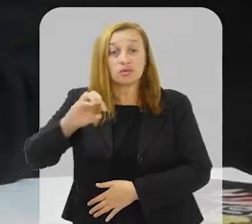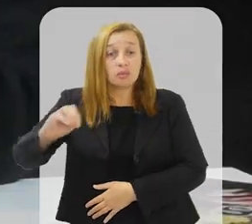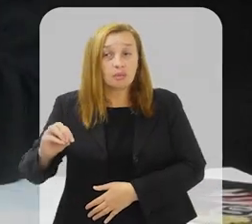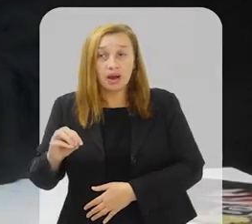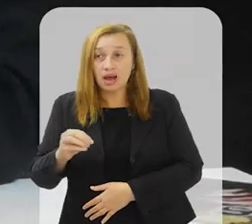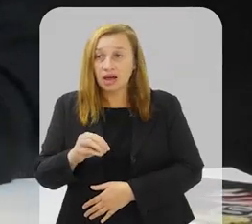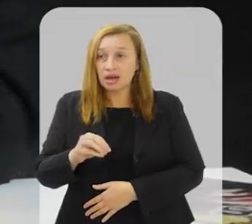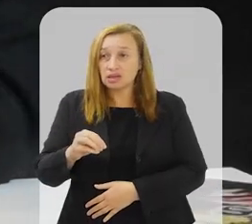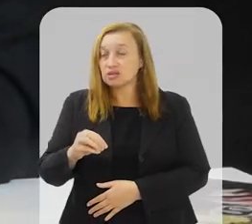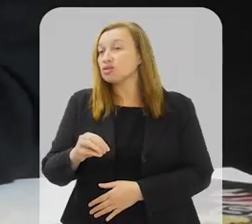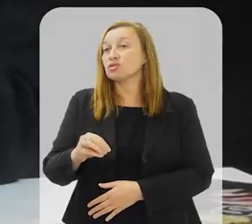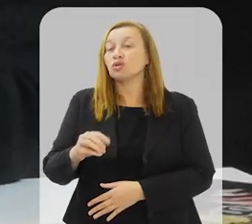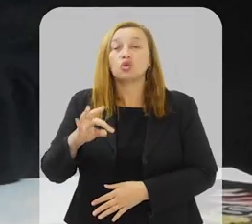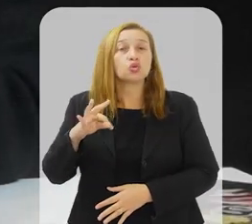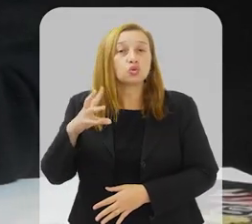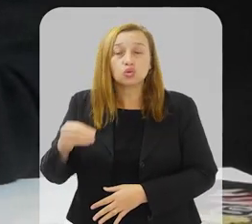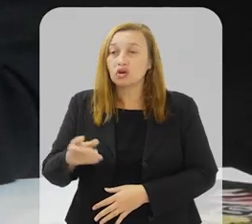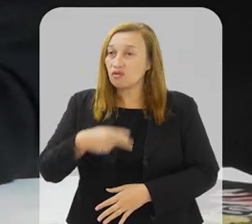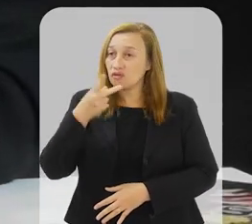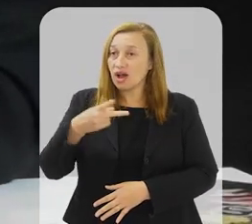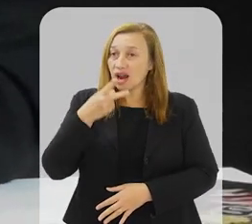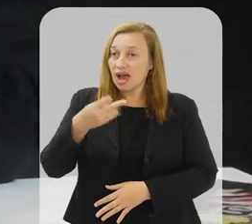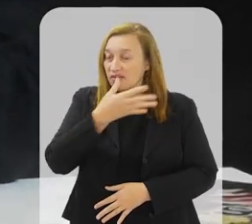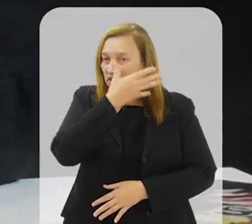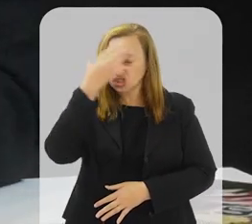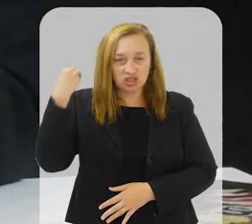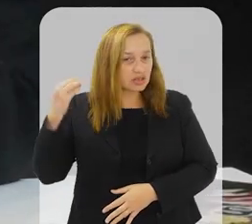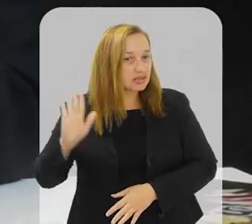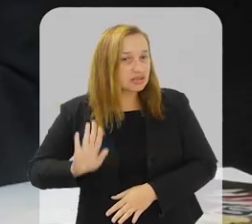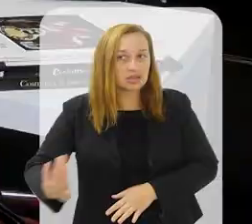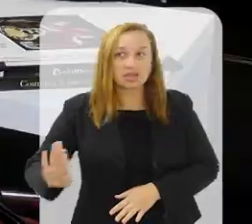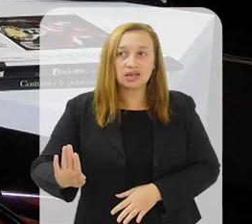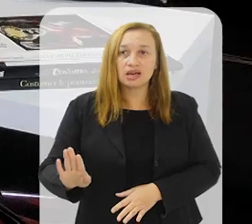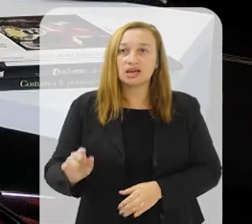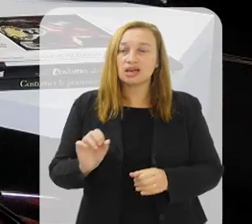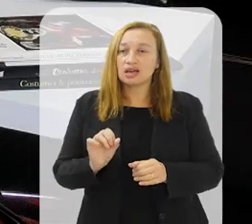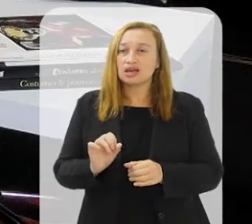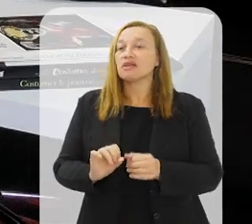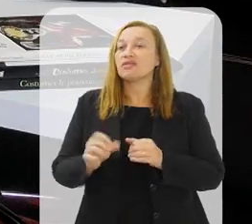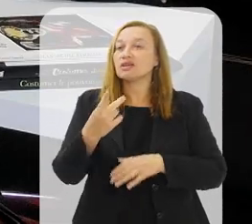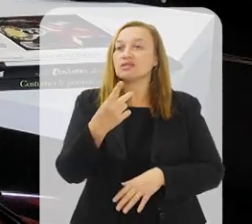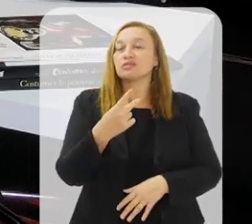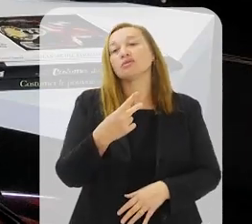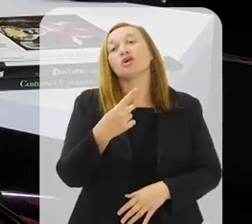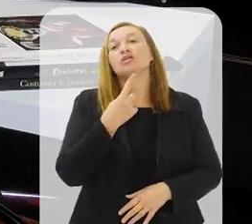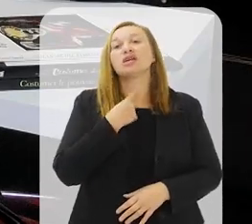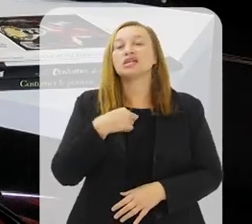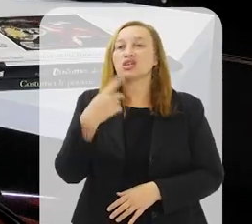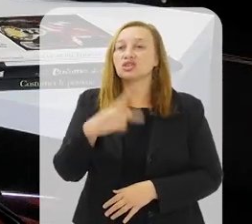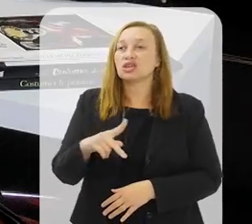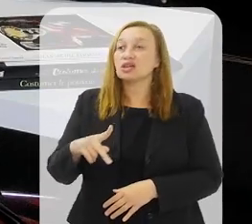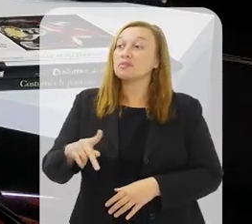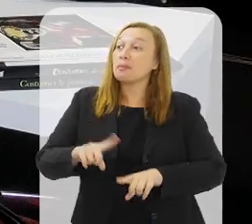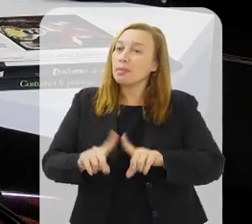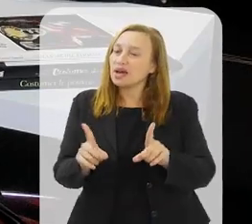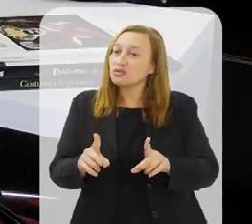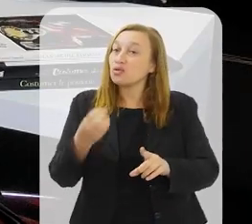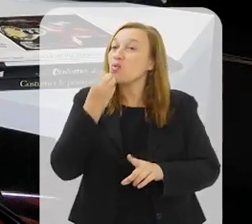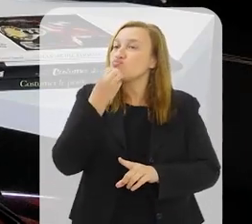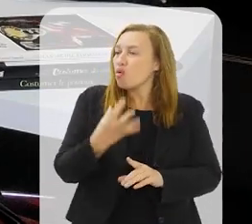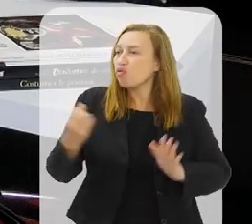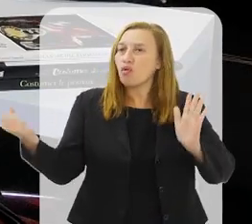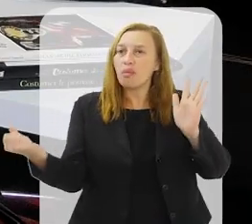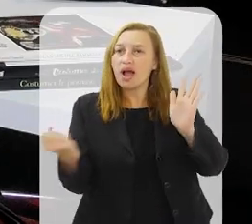simplesmente deleta tudo que eu falava cer fez e ficou maravilhoso isso né porque ficou muito